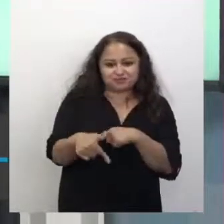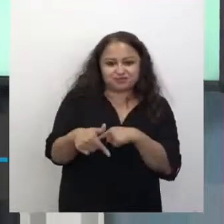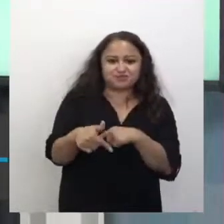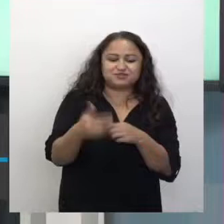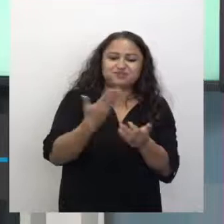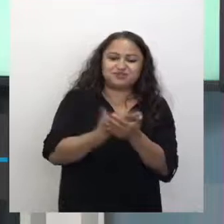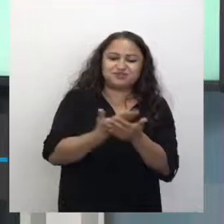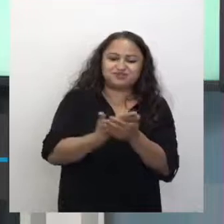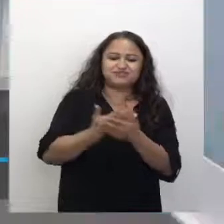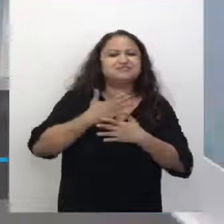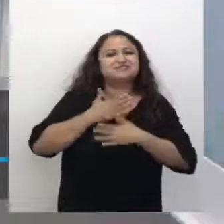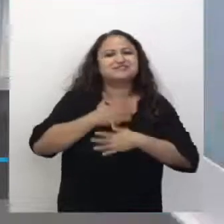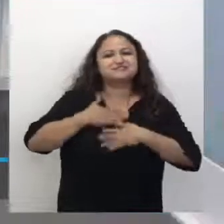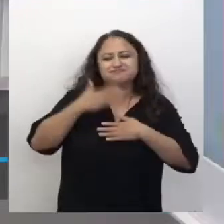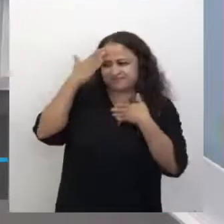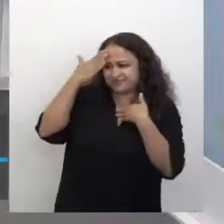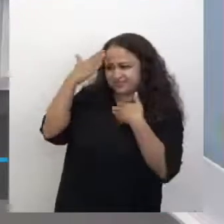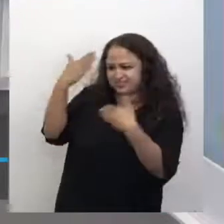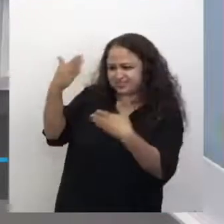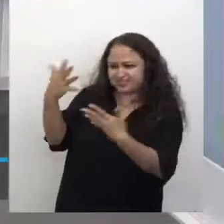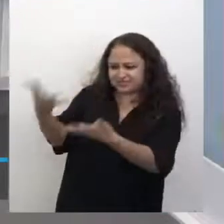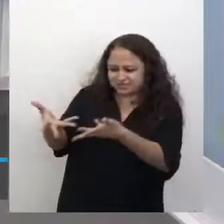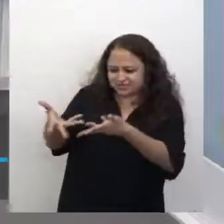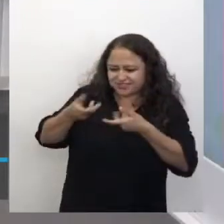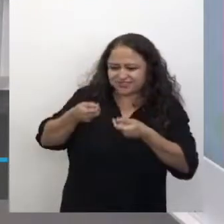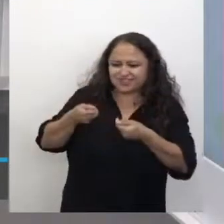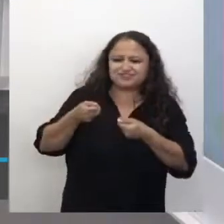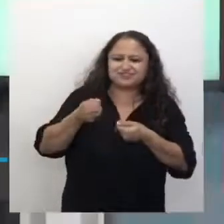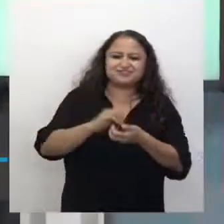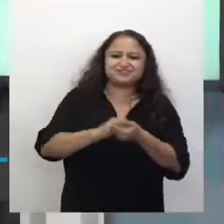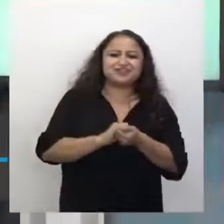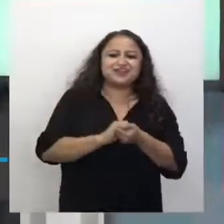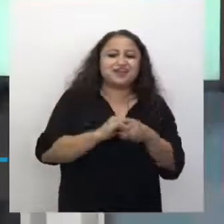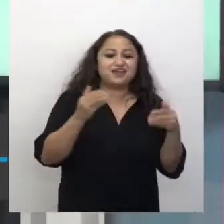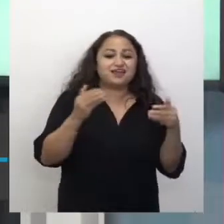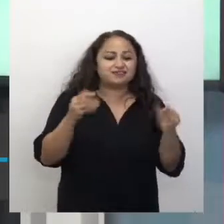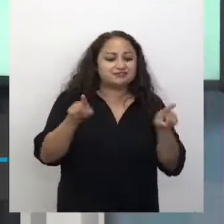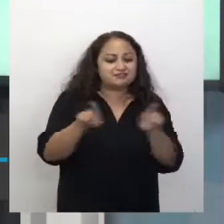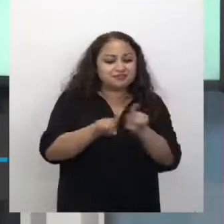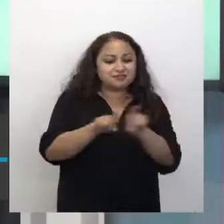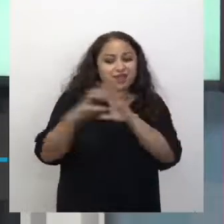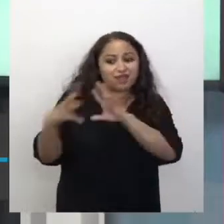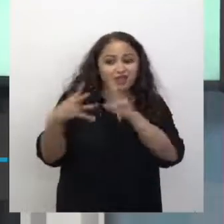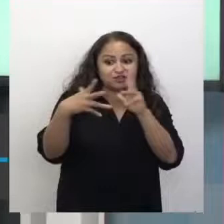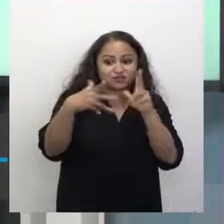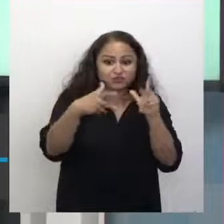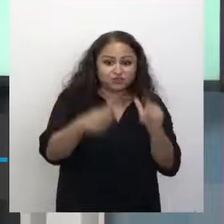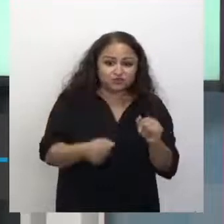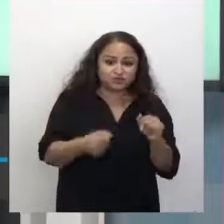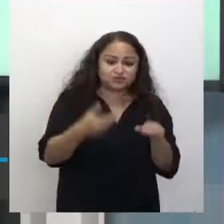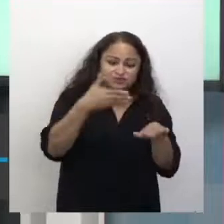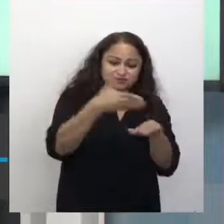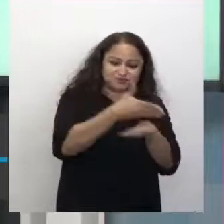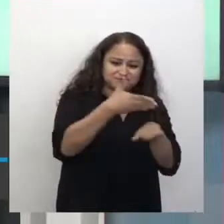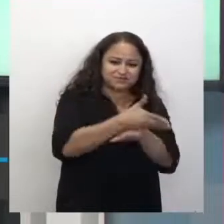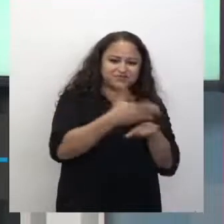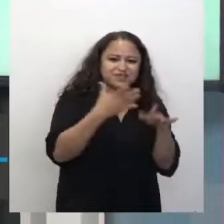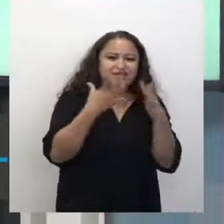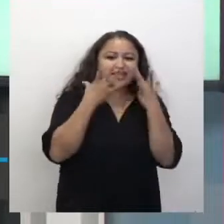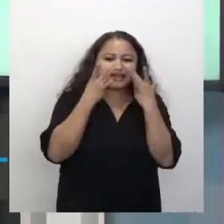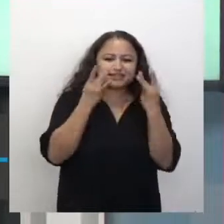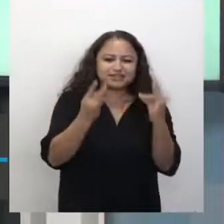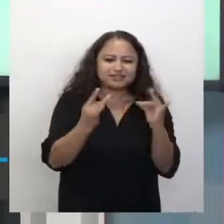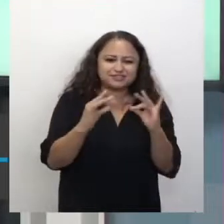Gostaria de agradecer muito ao colega por ter aceito aí o meu convite, tá? E a todos vocês aí pela participação e pela atenção de cada um de